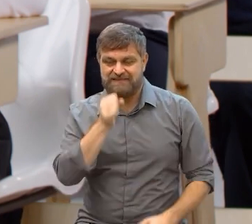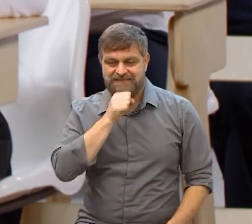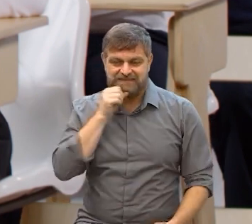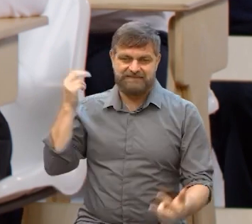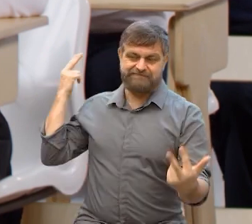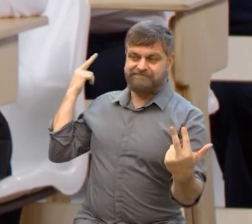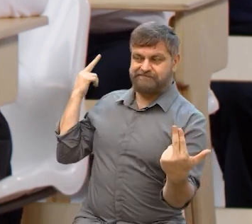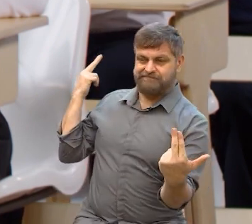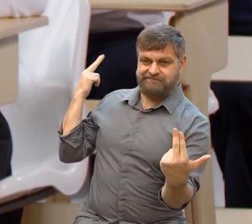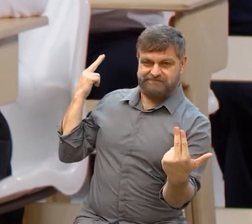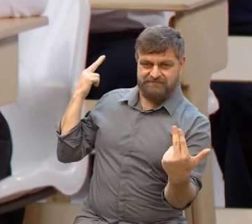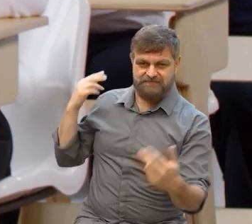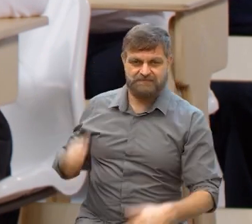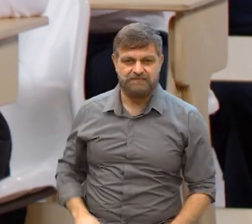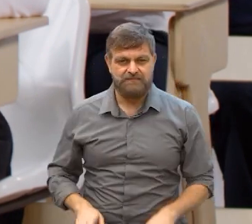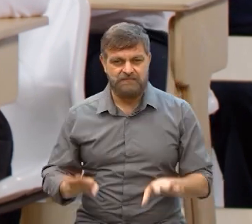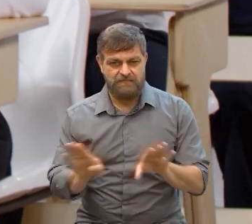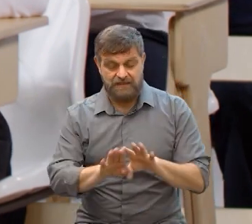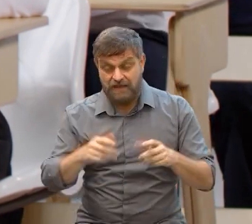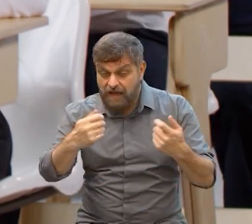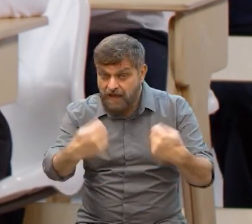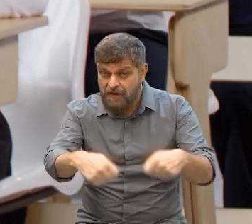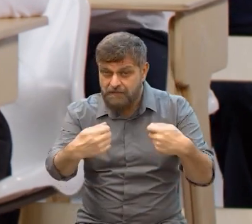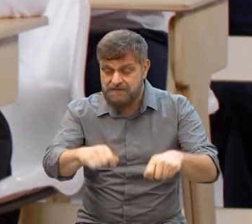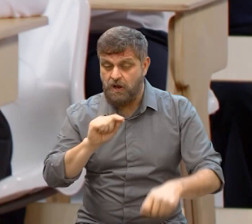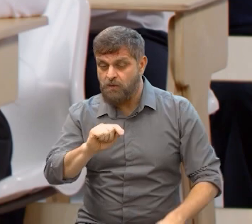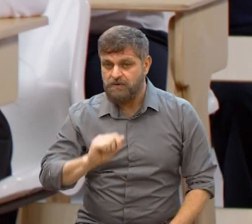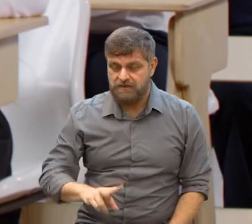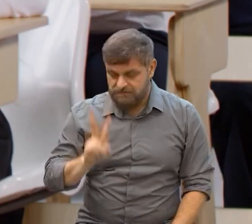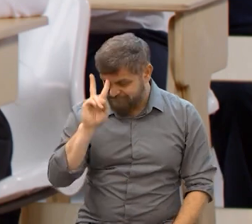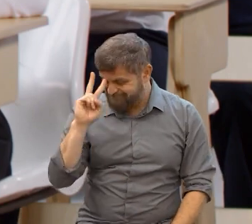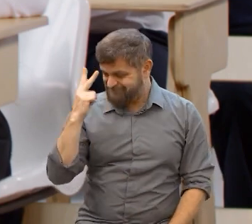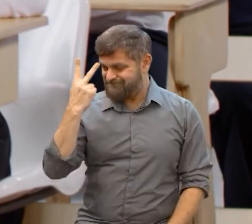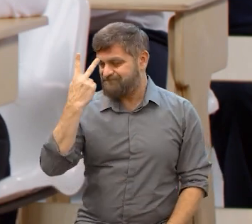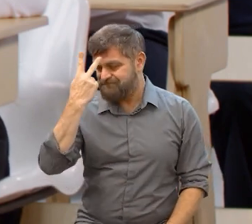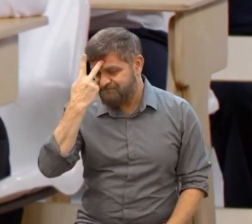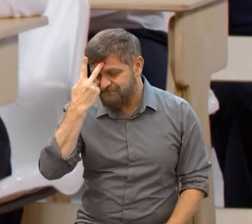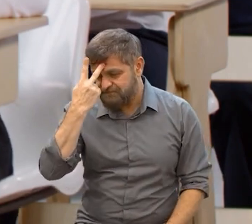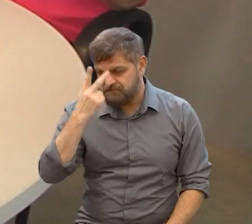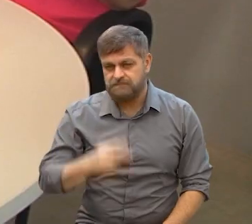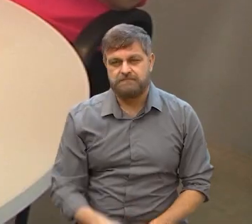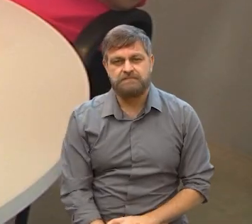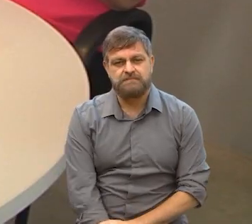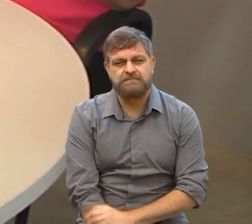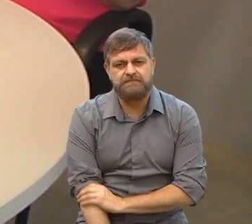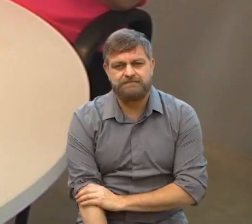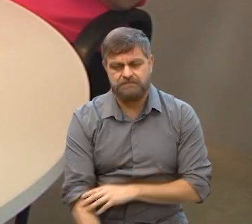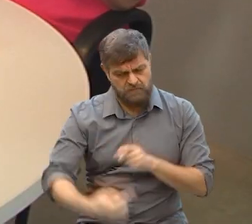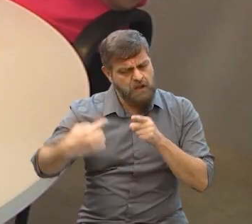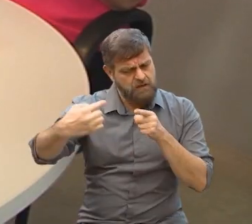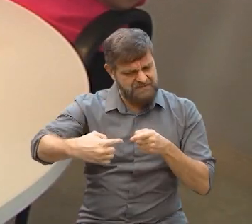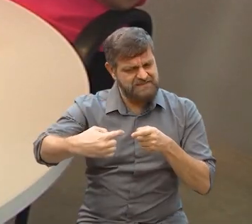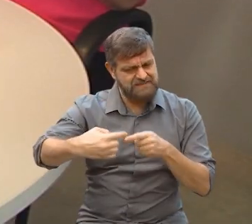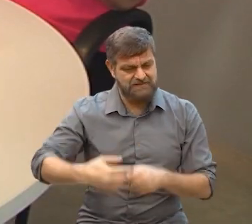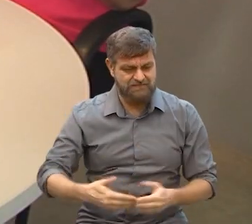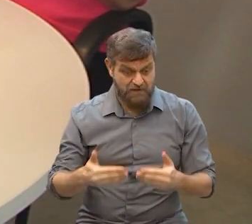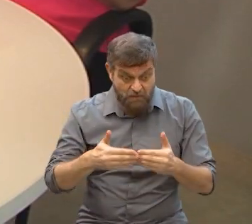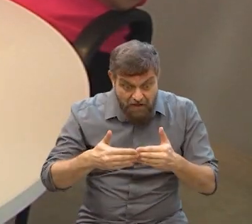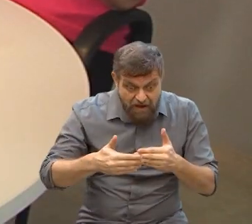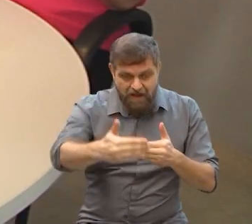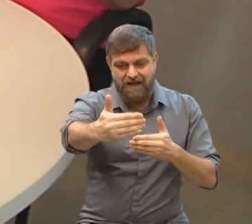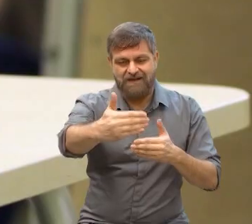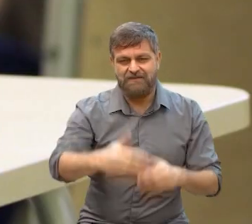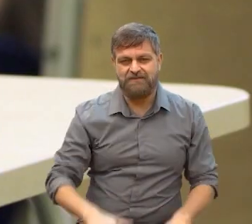antiga, né? Então é preciso ainda mudar um pouco essa mentalidade. Acho que é um desafio agora, né? É